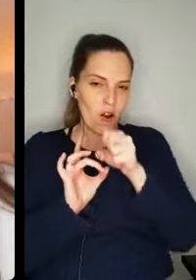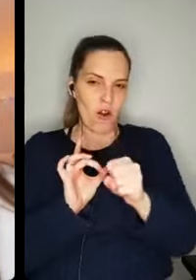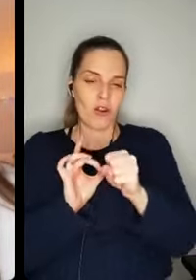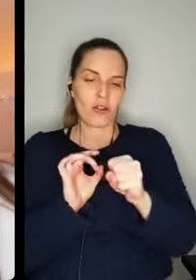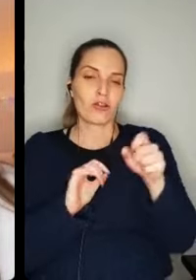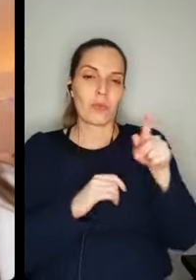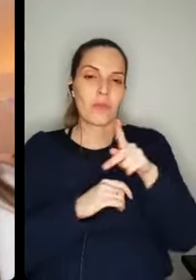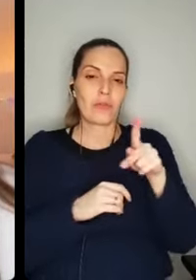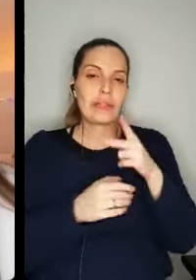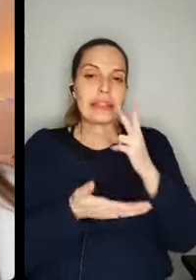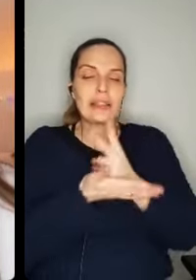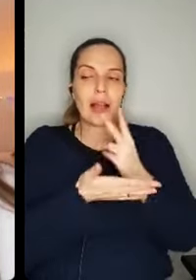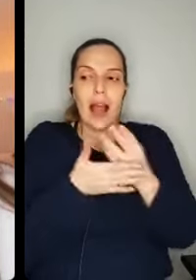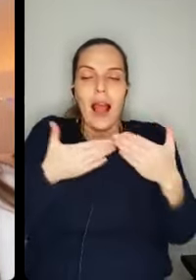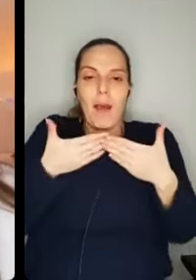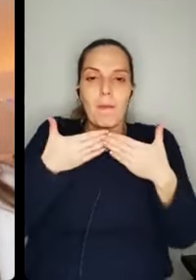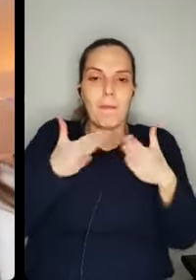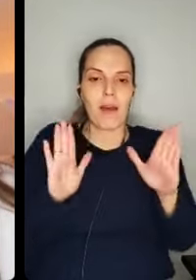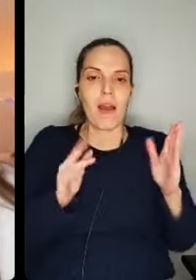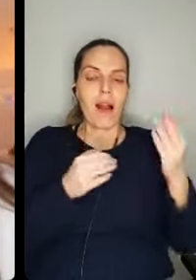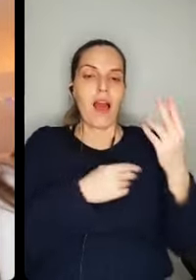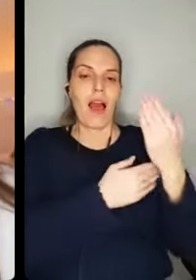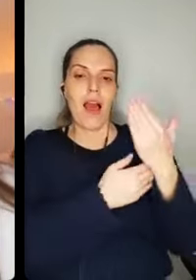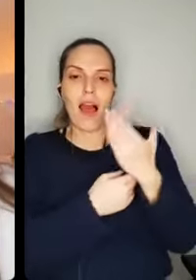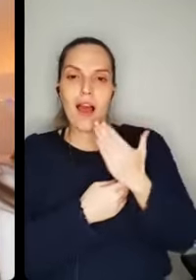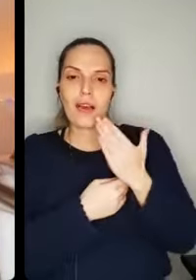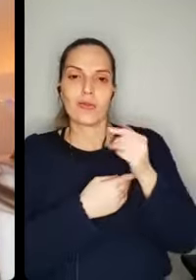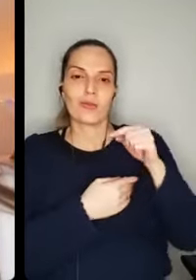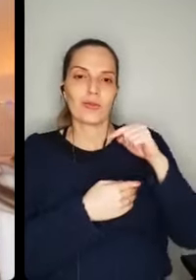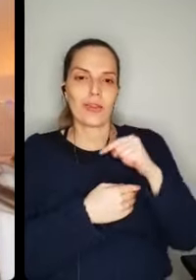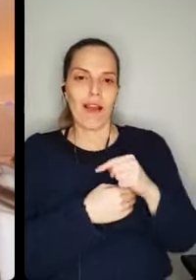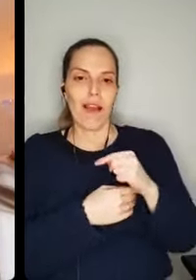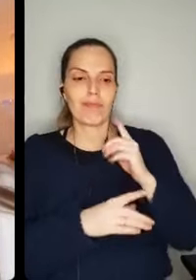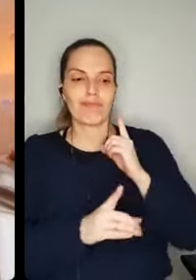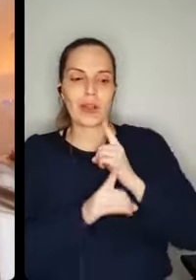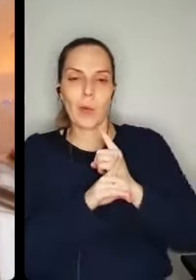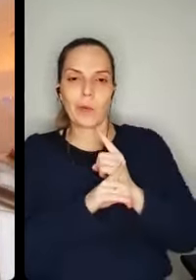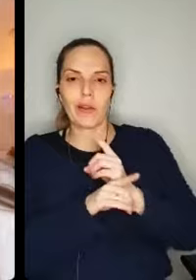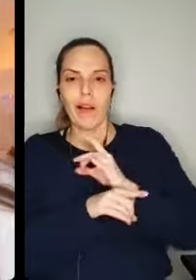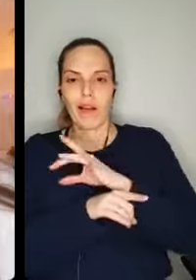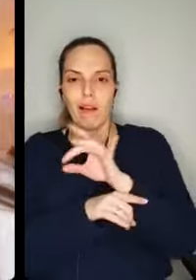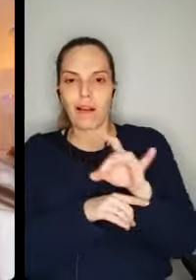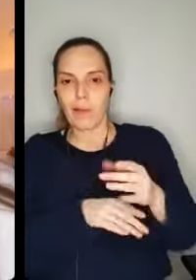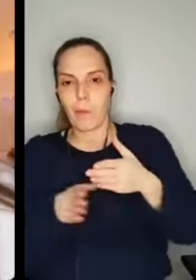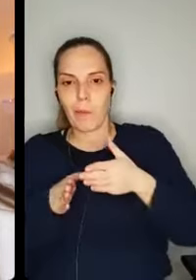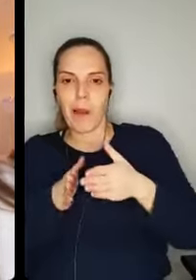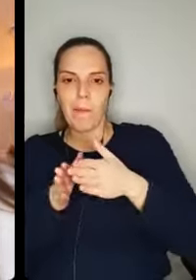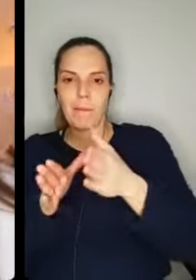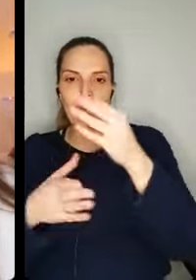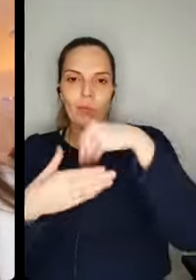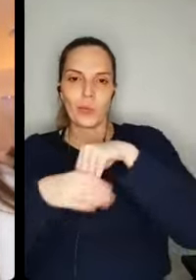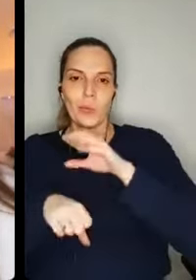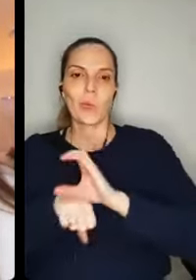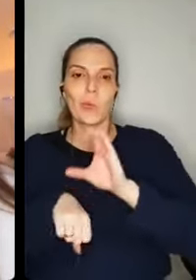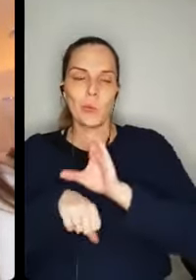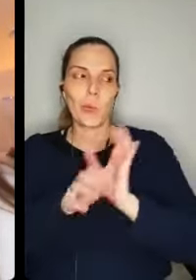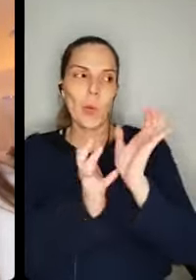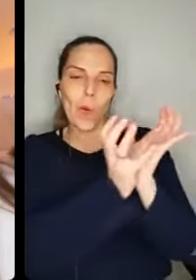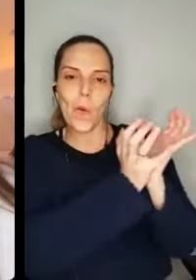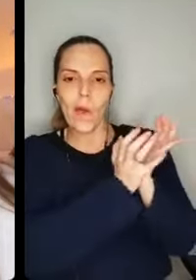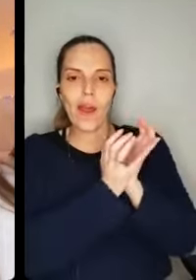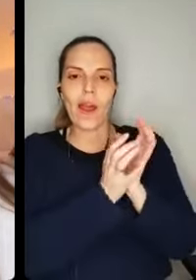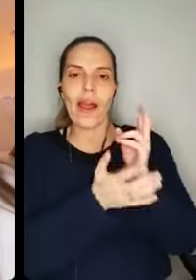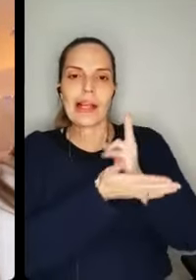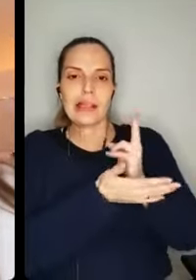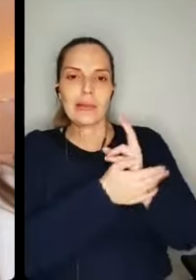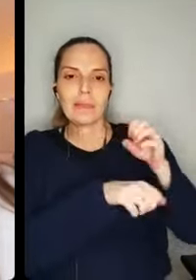sempre muito dispostos a nos auxiliar, nos ajudarem a encontrar o nosso caminho dentro do curso, assim. Os colegas também sempre